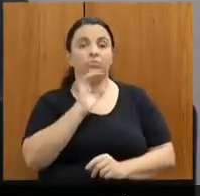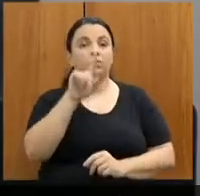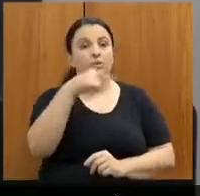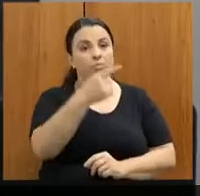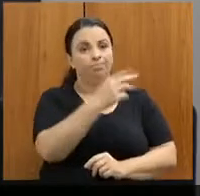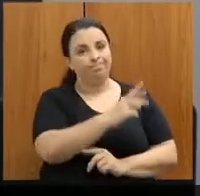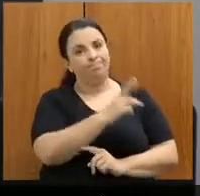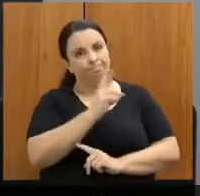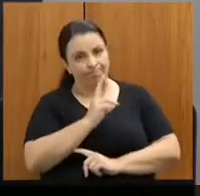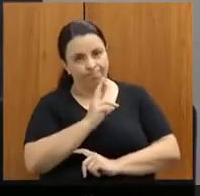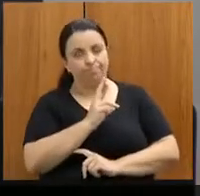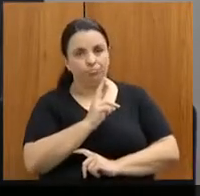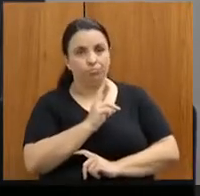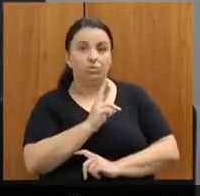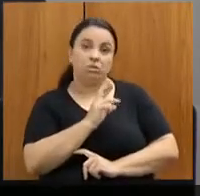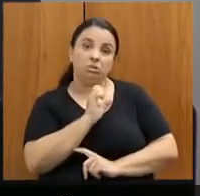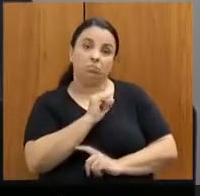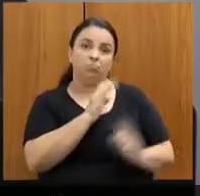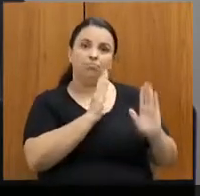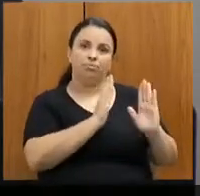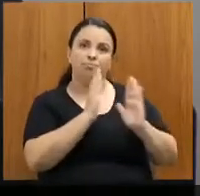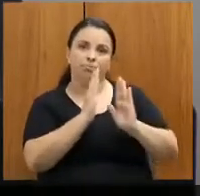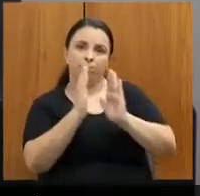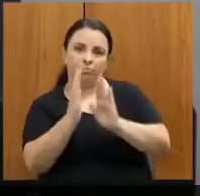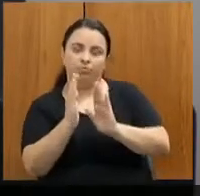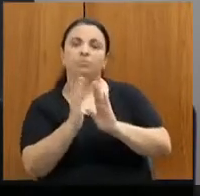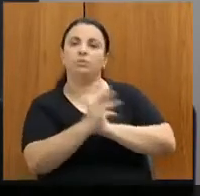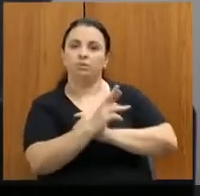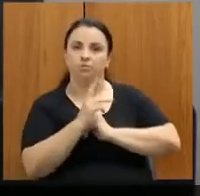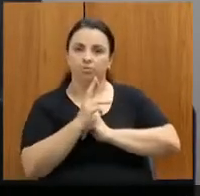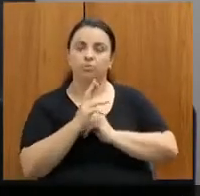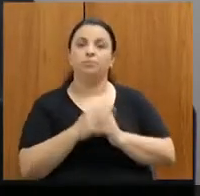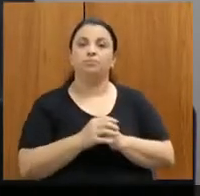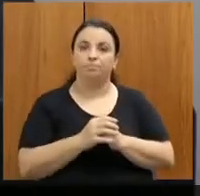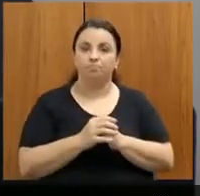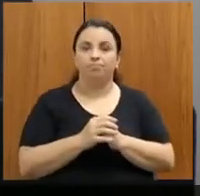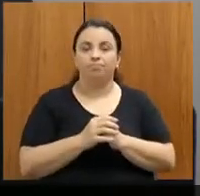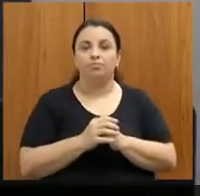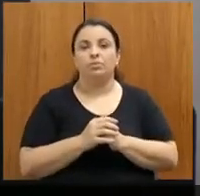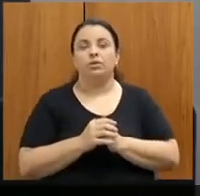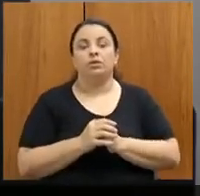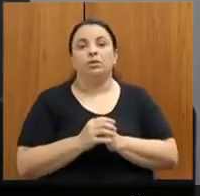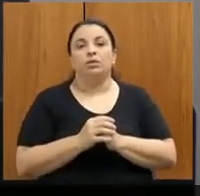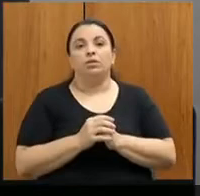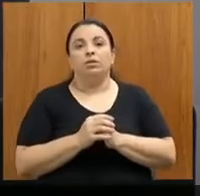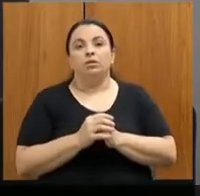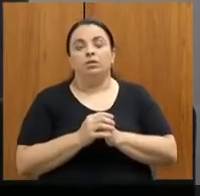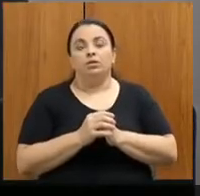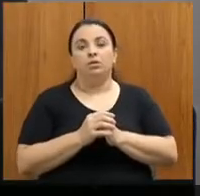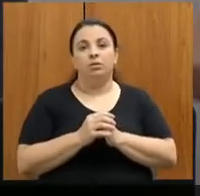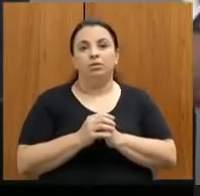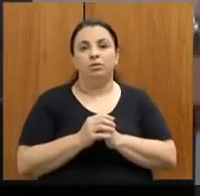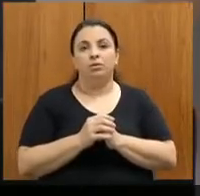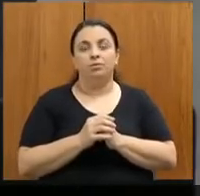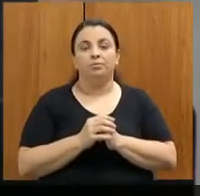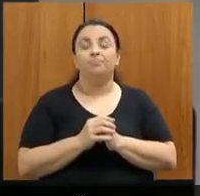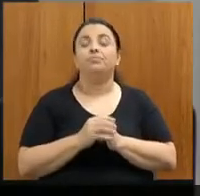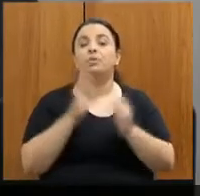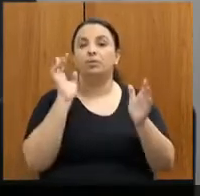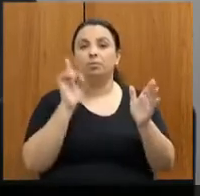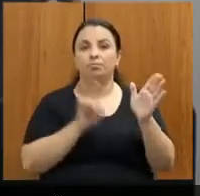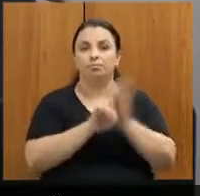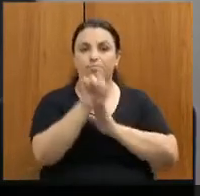respondido em bloco Se for possível né em bloco eu digo assim uma por uma tá aqui nós temos a primeira